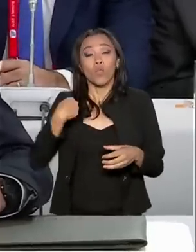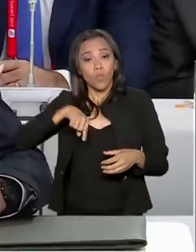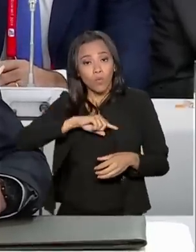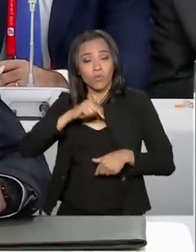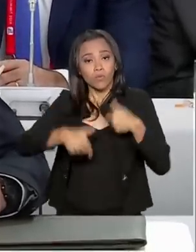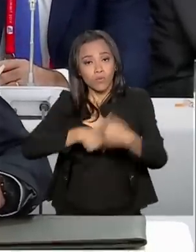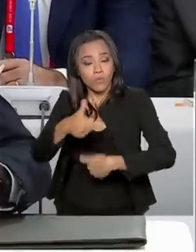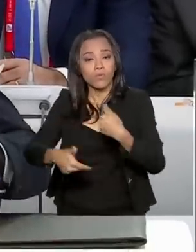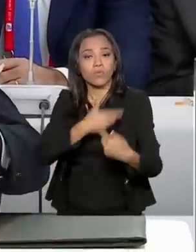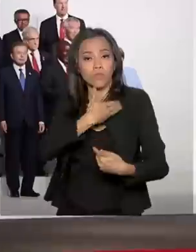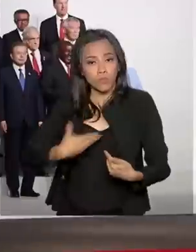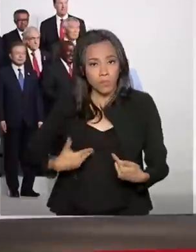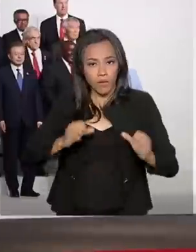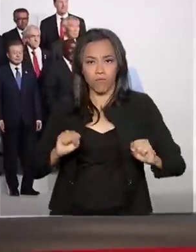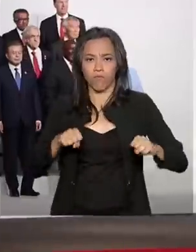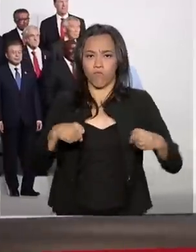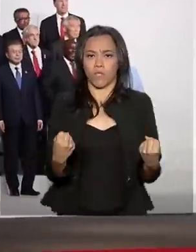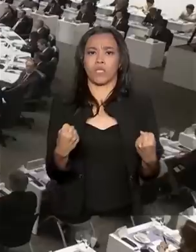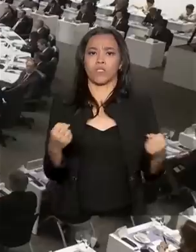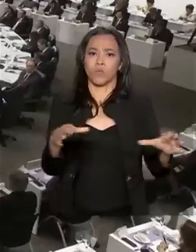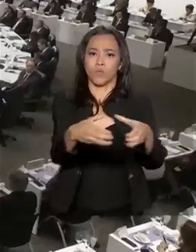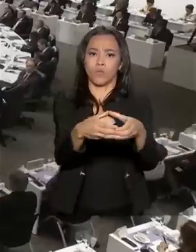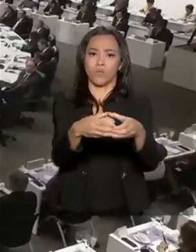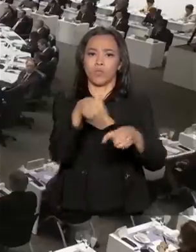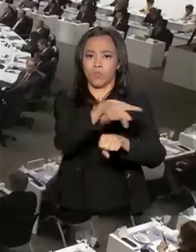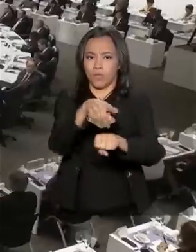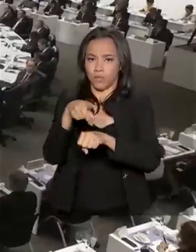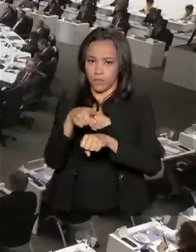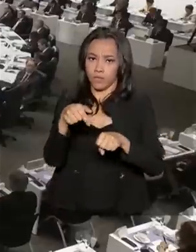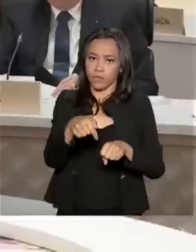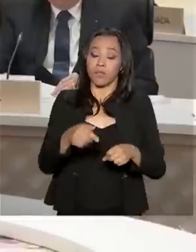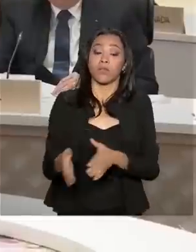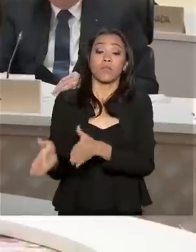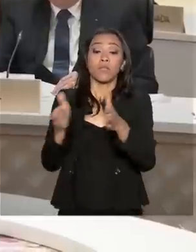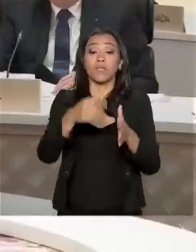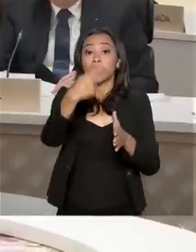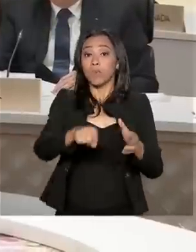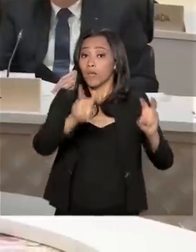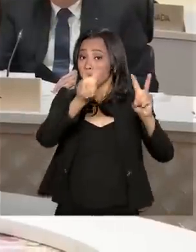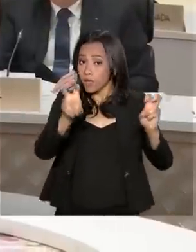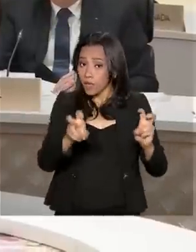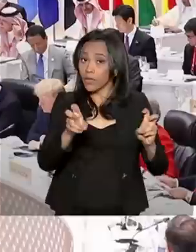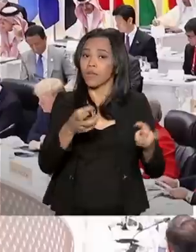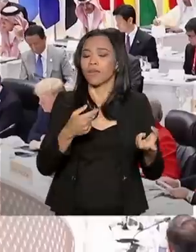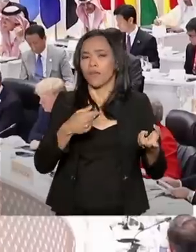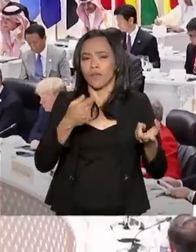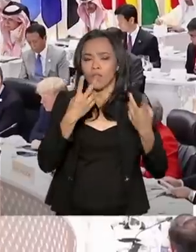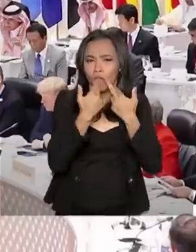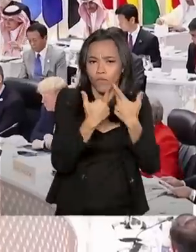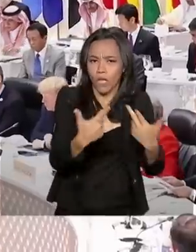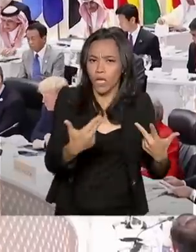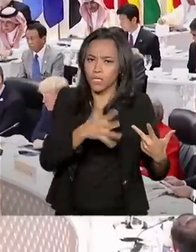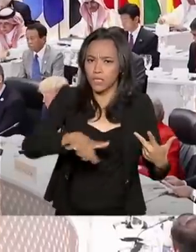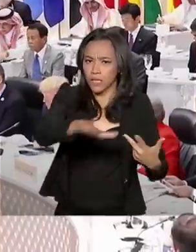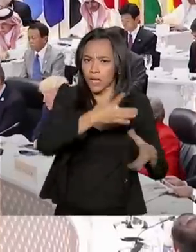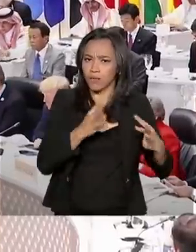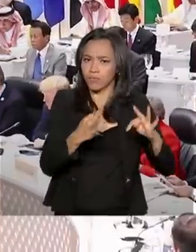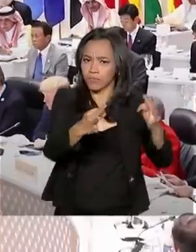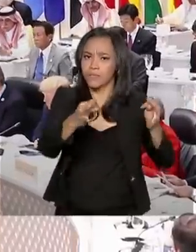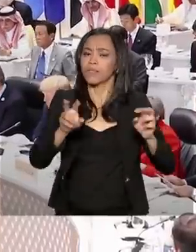pelo fortalecimento desse grupo. E no G20, temas como economia digital e inovação estão sendo